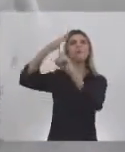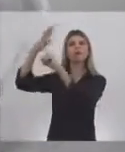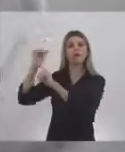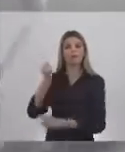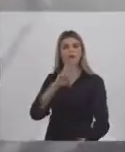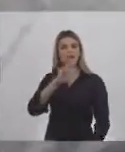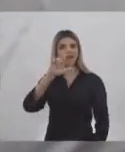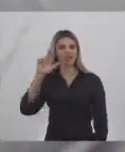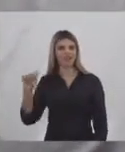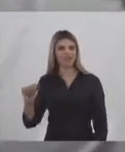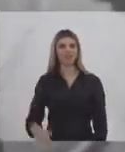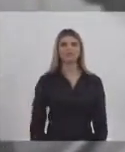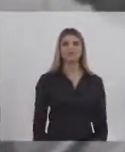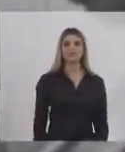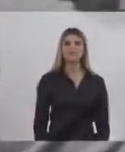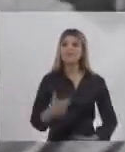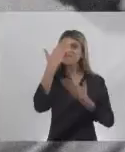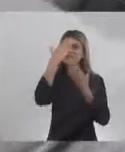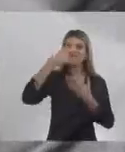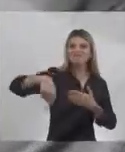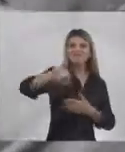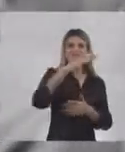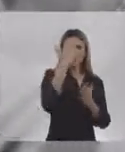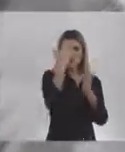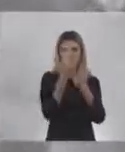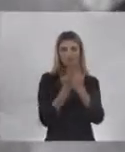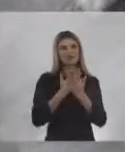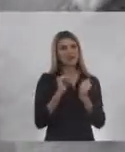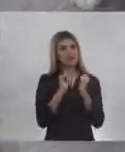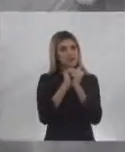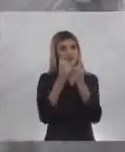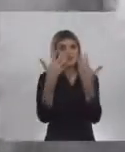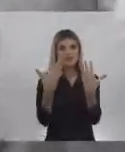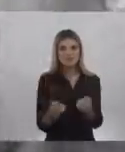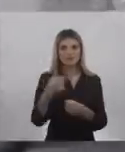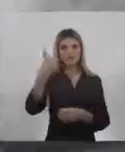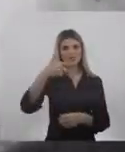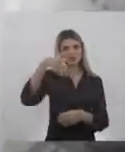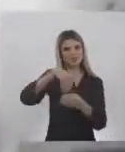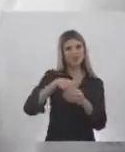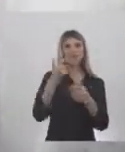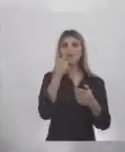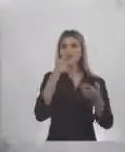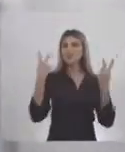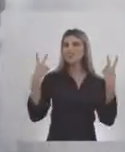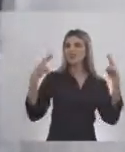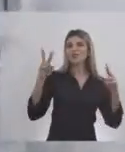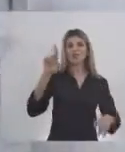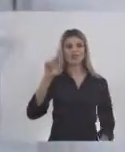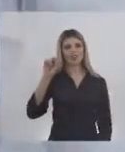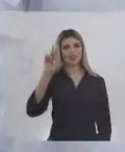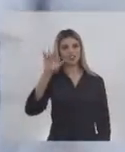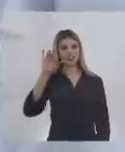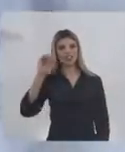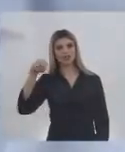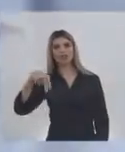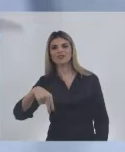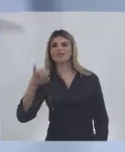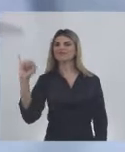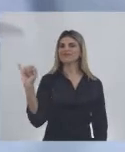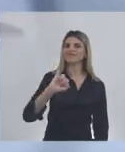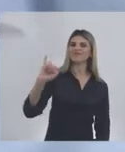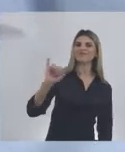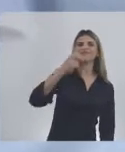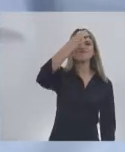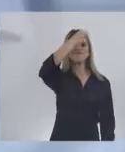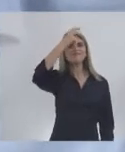agradecer ainda aos mais de 157 mil eleitores que tiveram coragem de enfrentar esse governo que está aí. E olha,